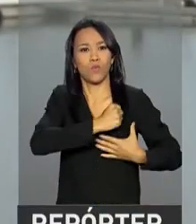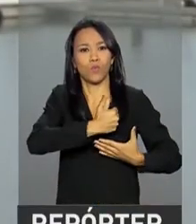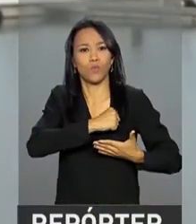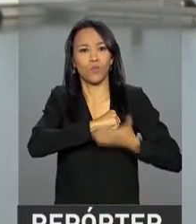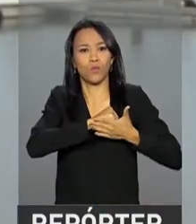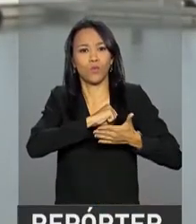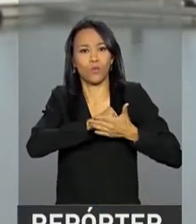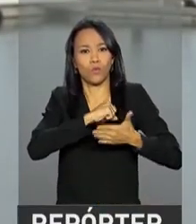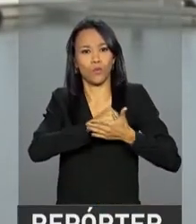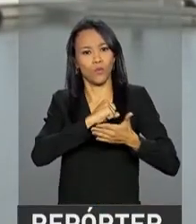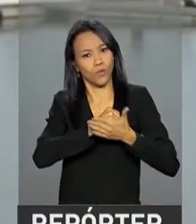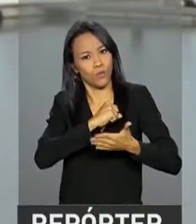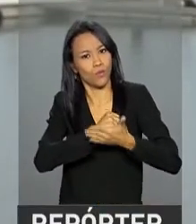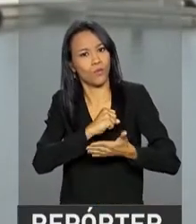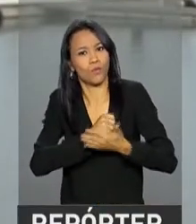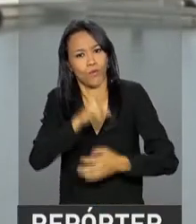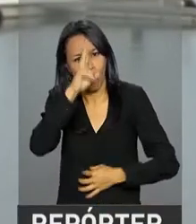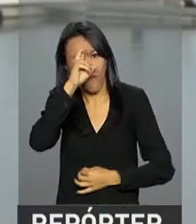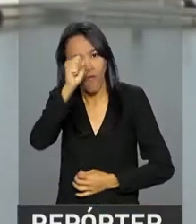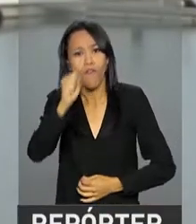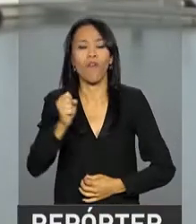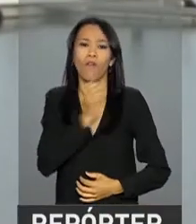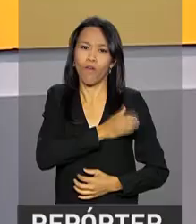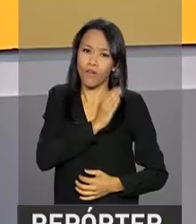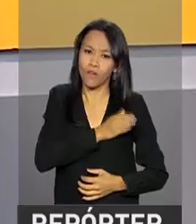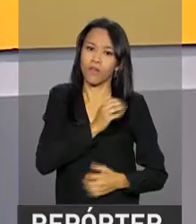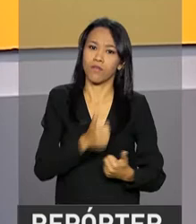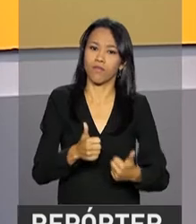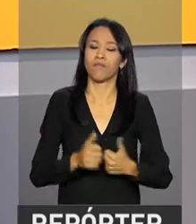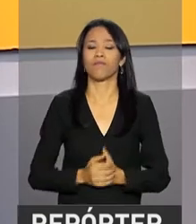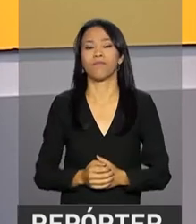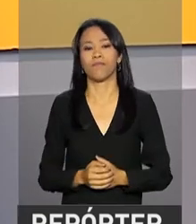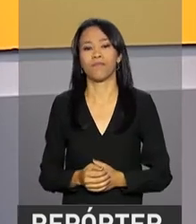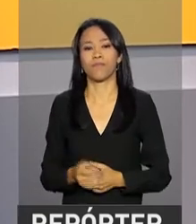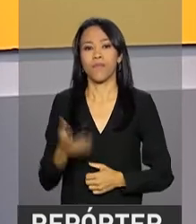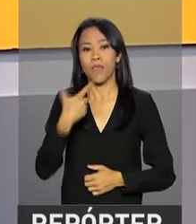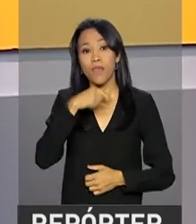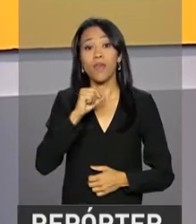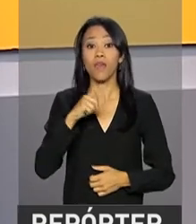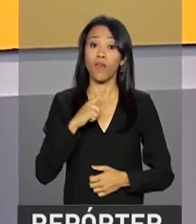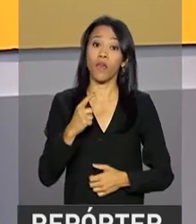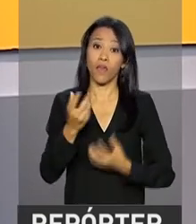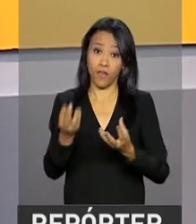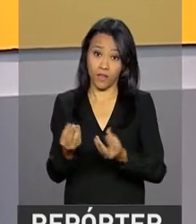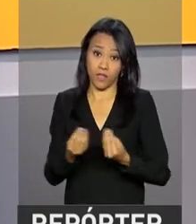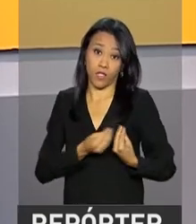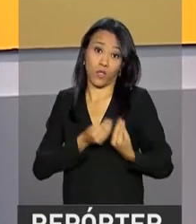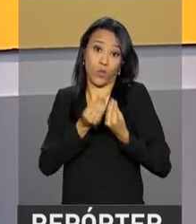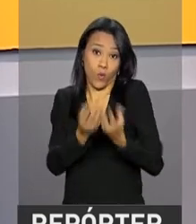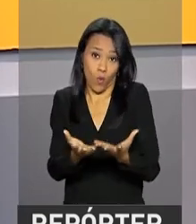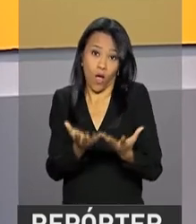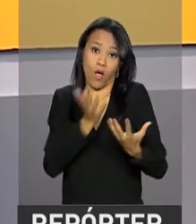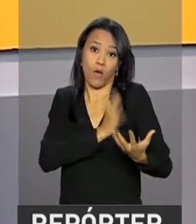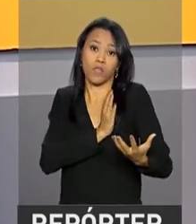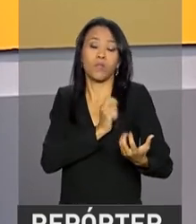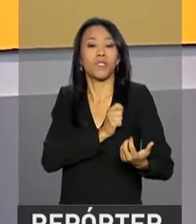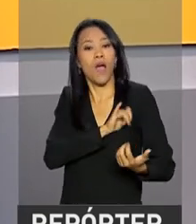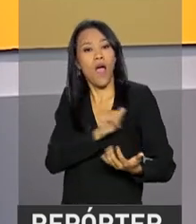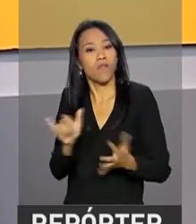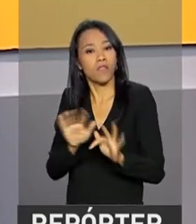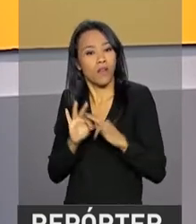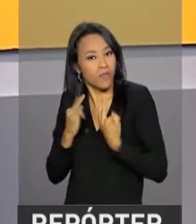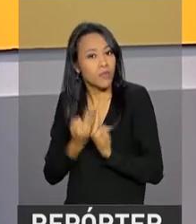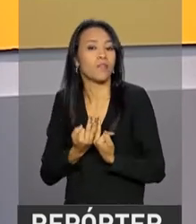forte firme aqui dentro desse peito e para quem quer ser doador basta avisar a família sobre